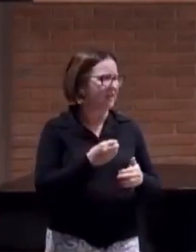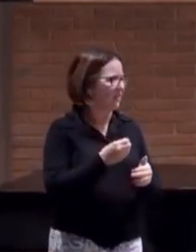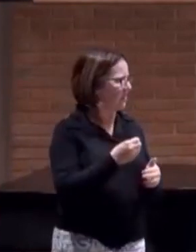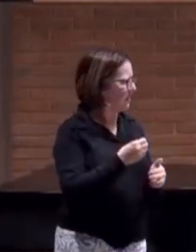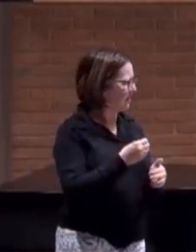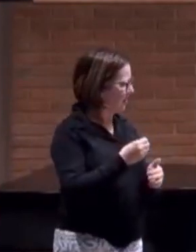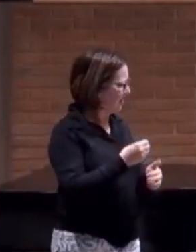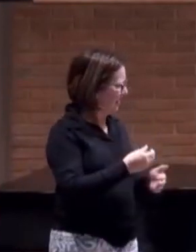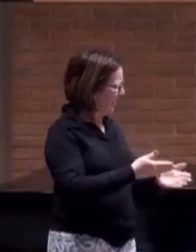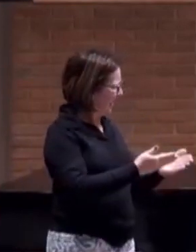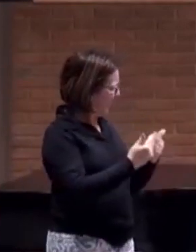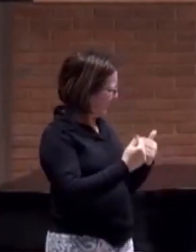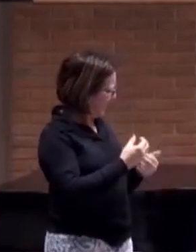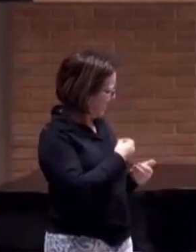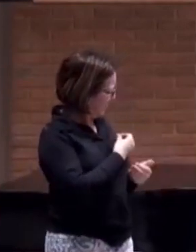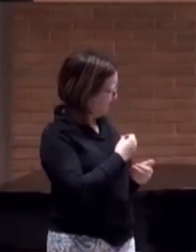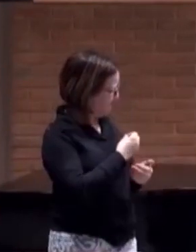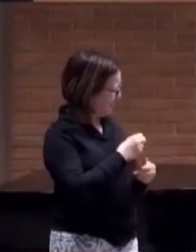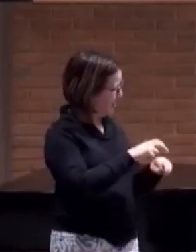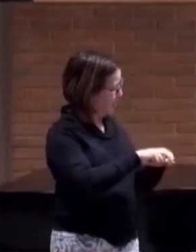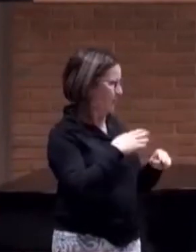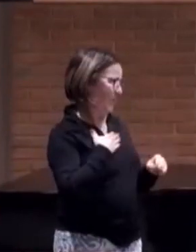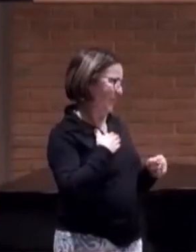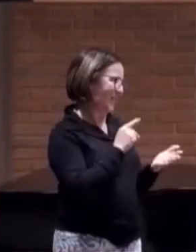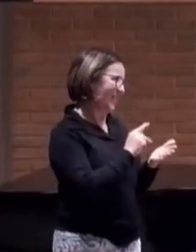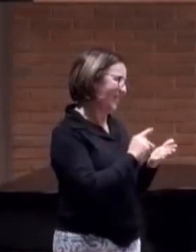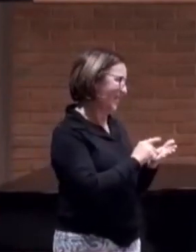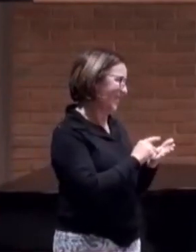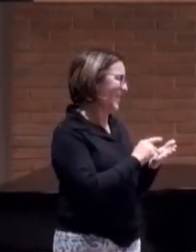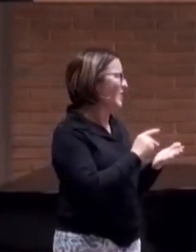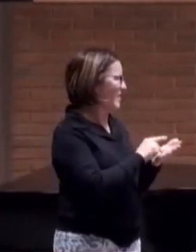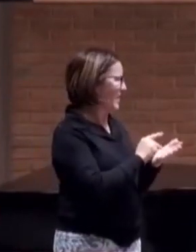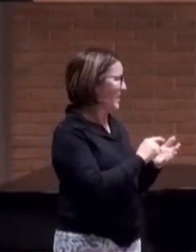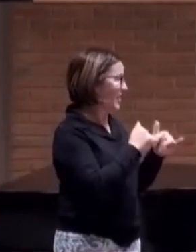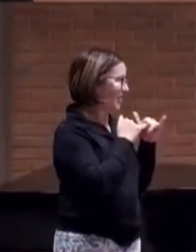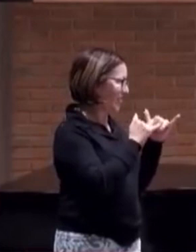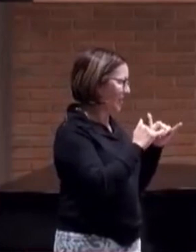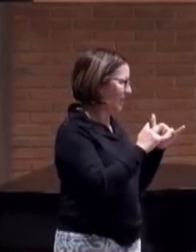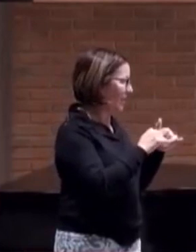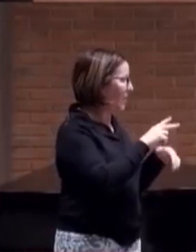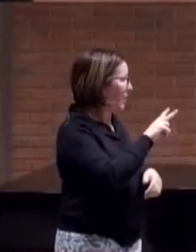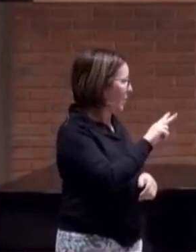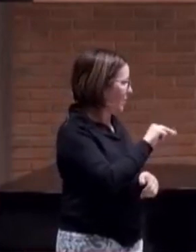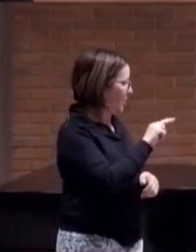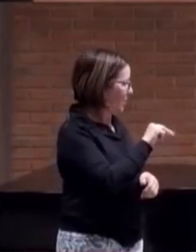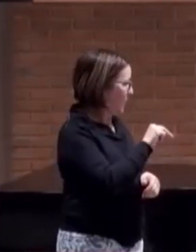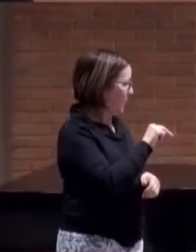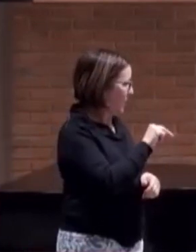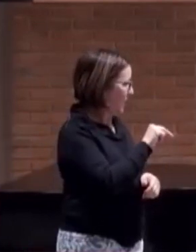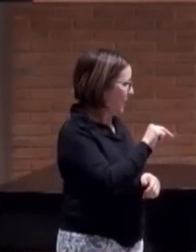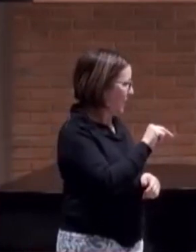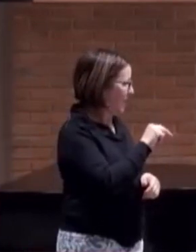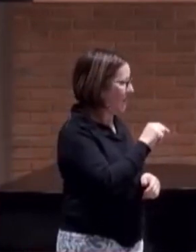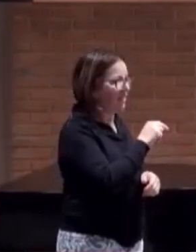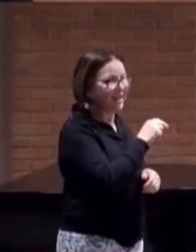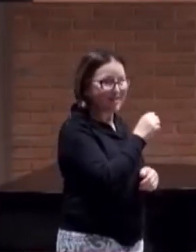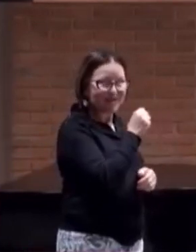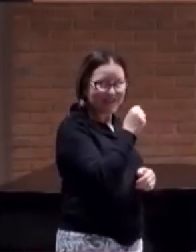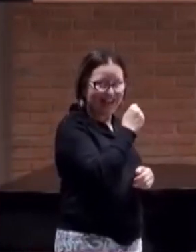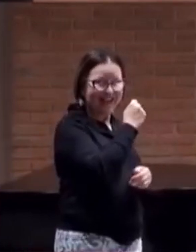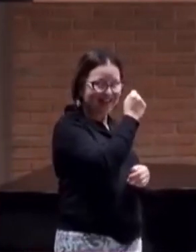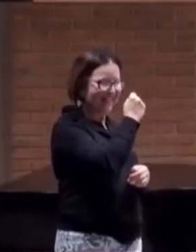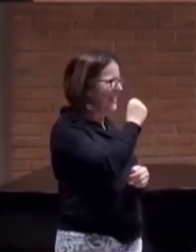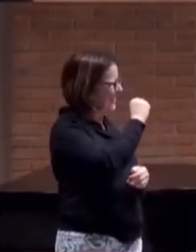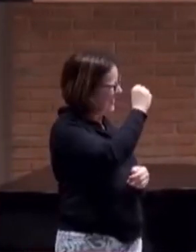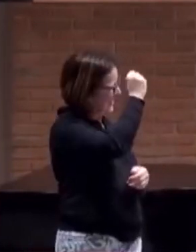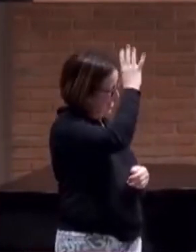a vida por mim? Em verdade te digo que jamais cantará o galo antes que